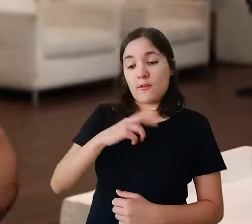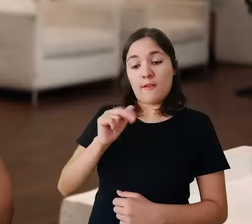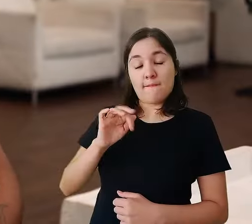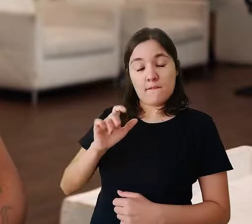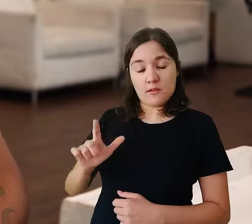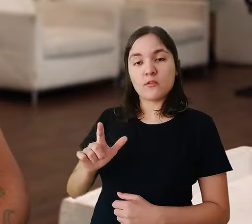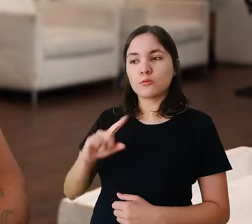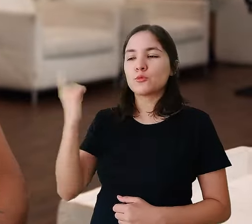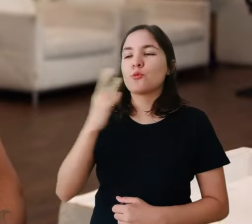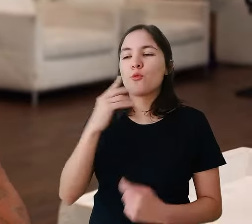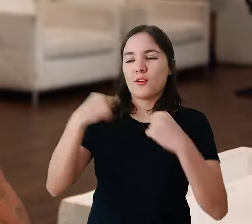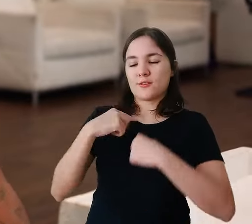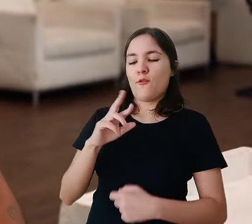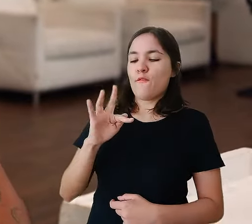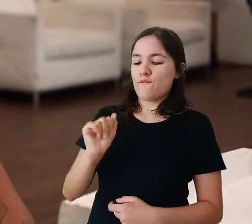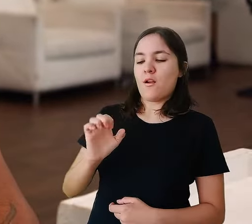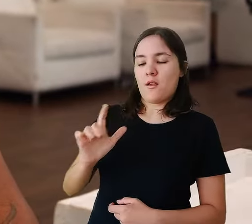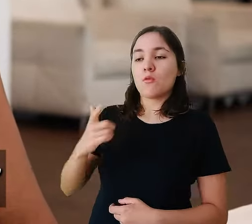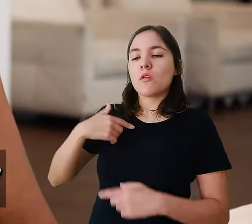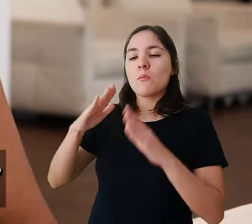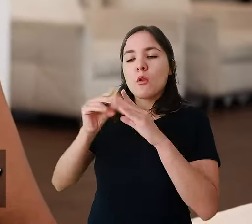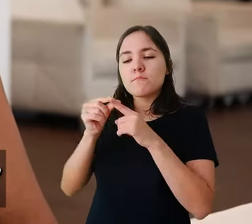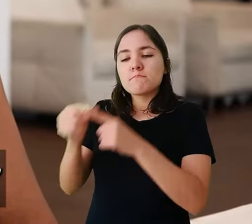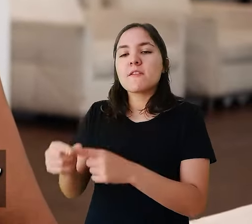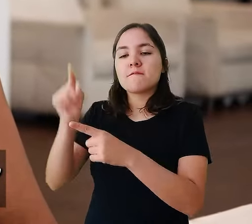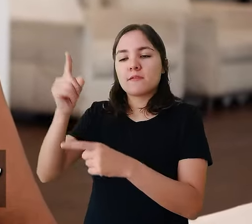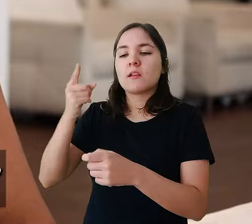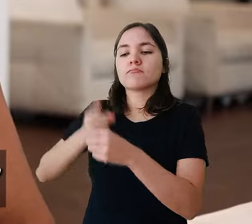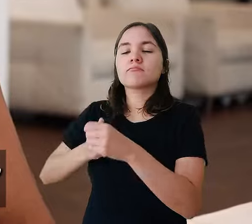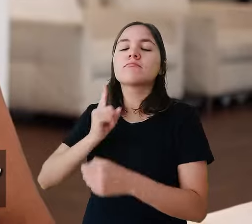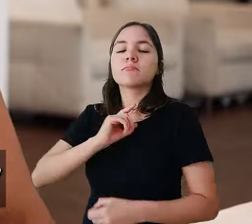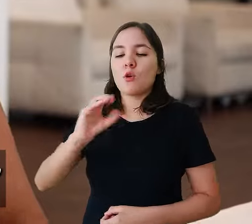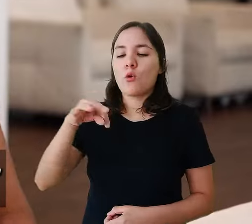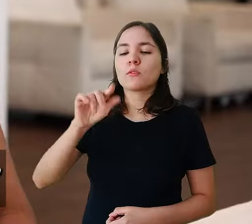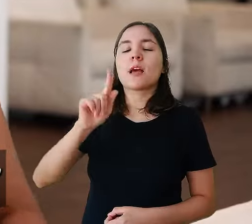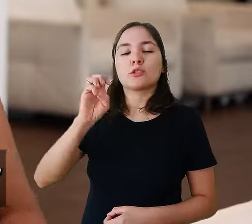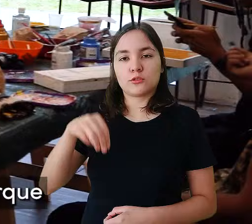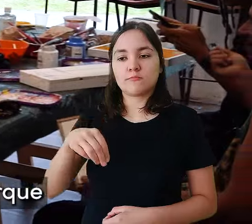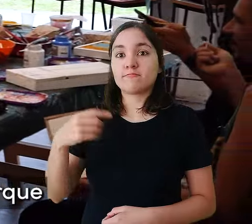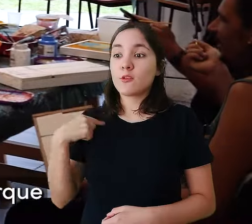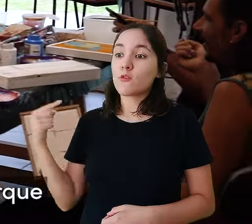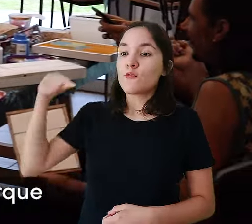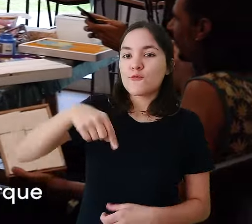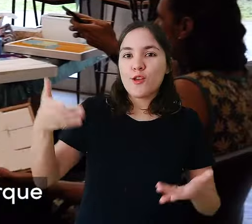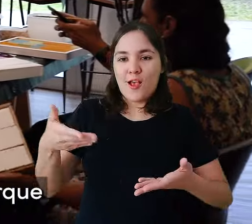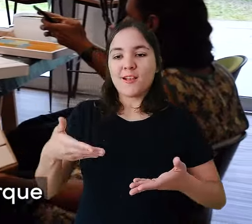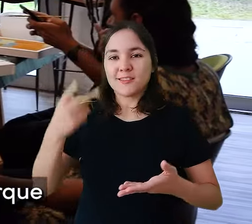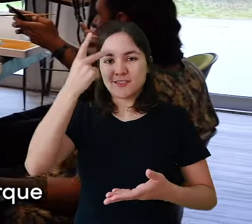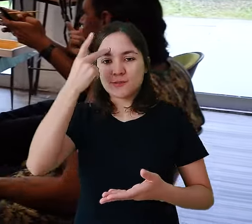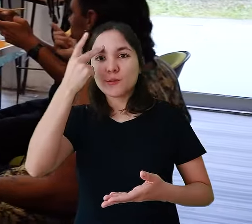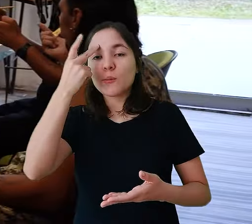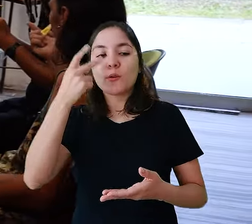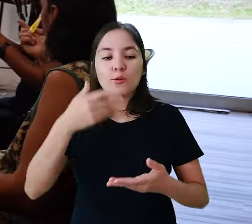Sou Rafael Santos Rocha. Todo mundo me conhece como Fael, sou da periferia da cidade de Contagem, no estado de Minas Gerais, e viemos aqui para a Casa de